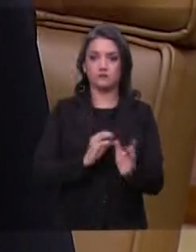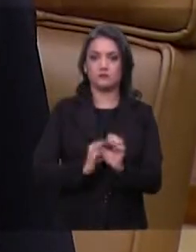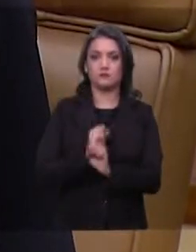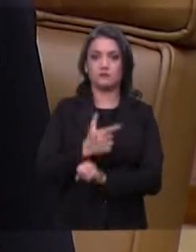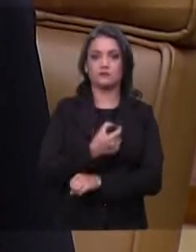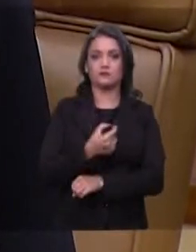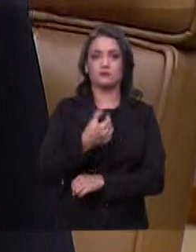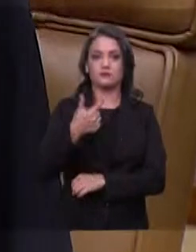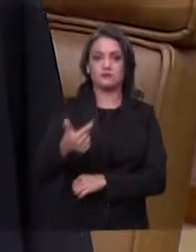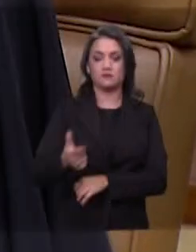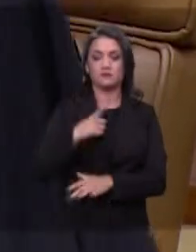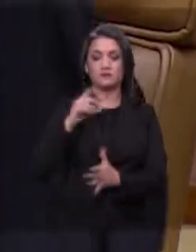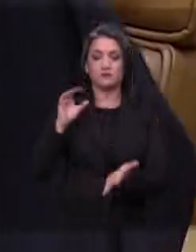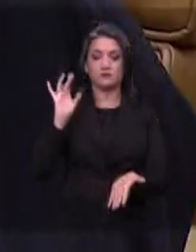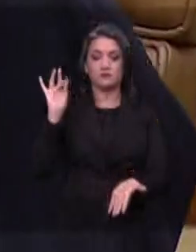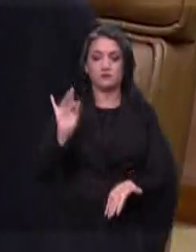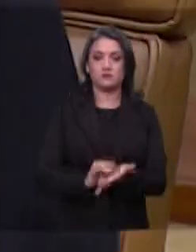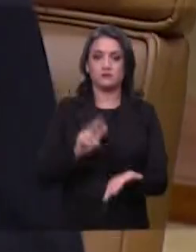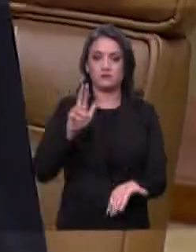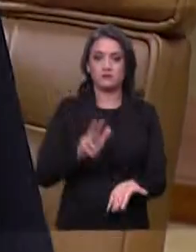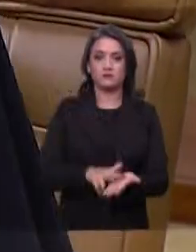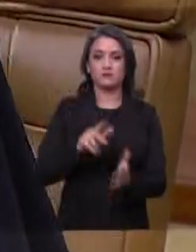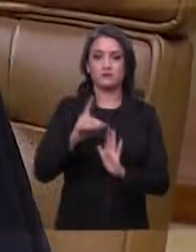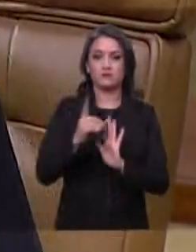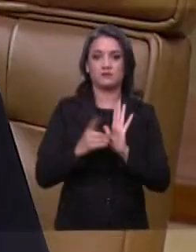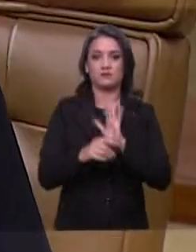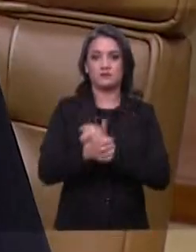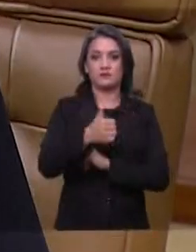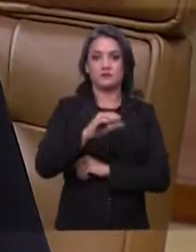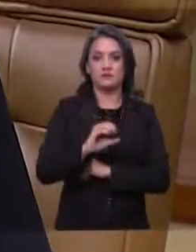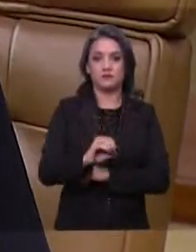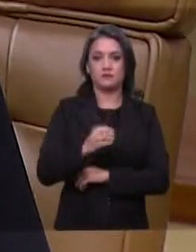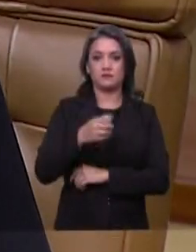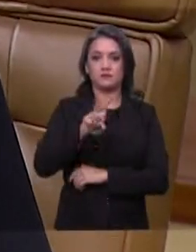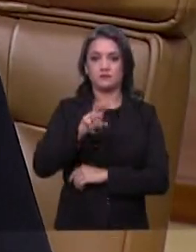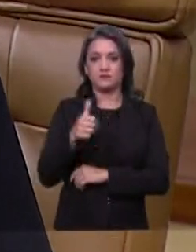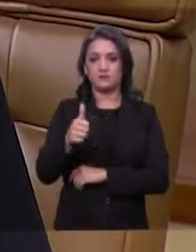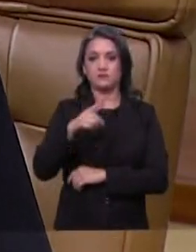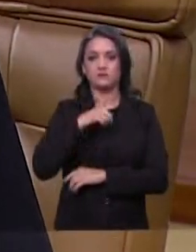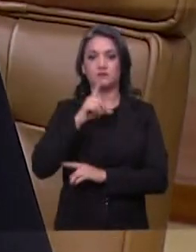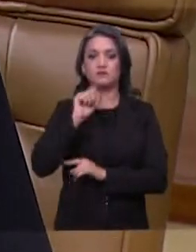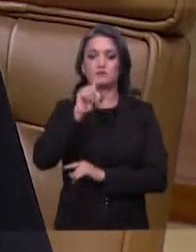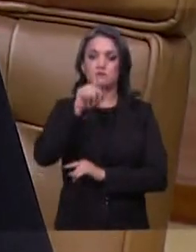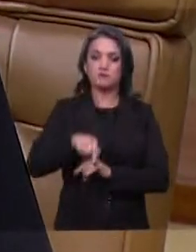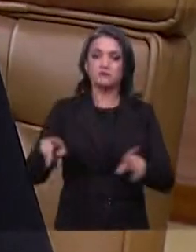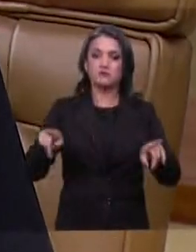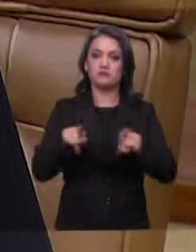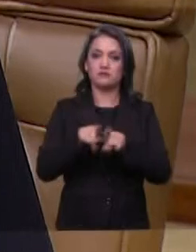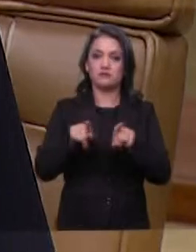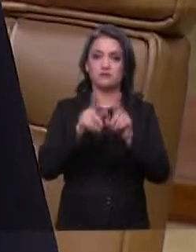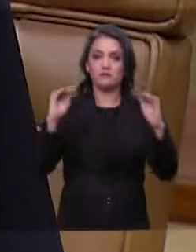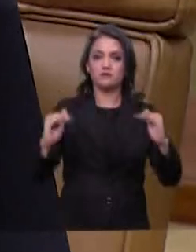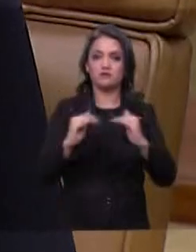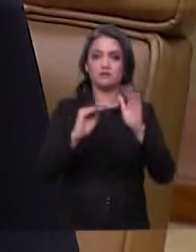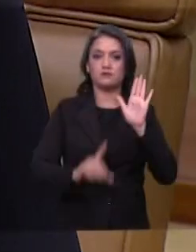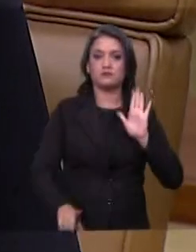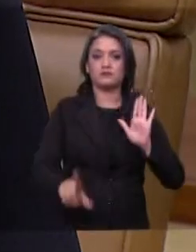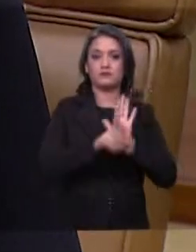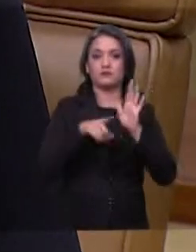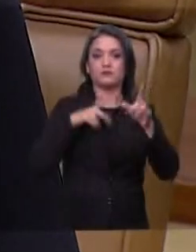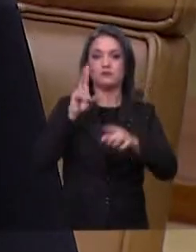pelo Decreto 5.051, possui status de supralegalidade de regimes protetivos de direitos humanos.